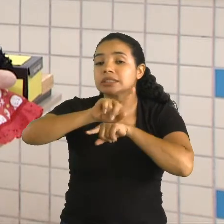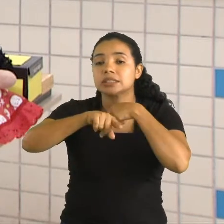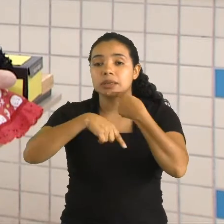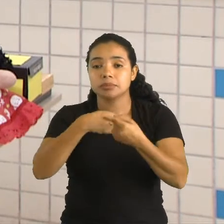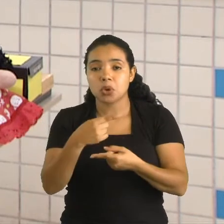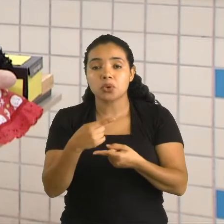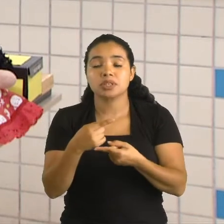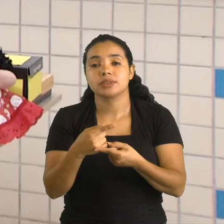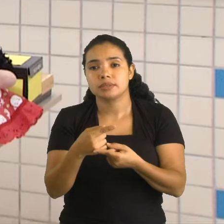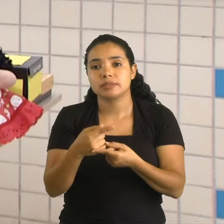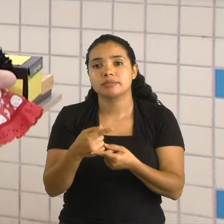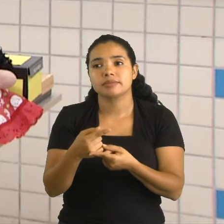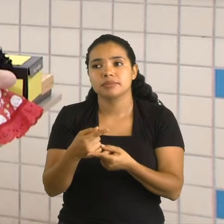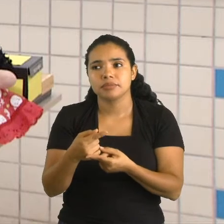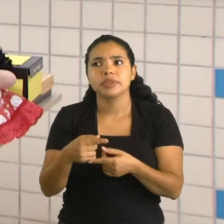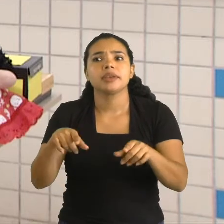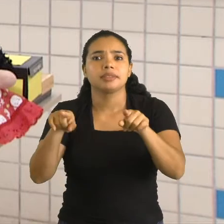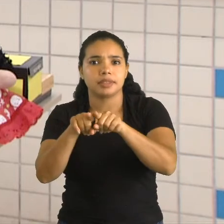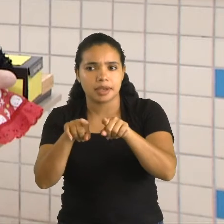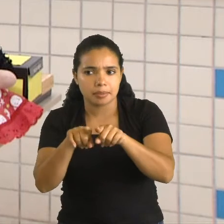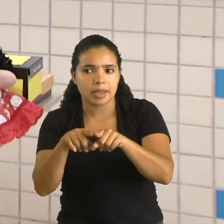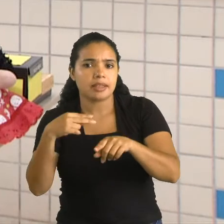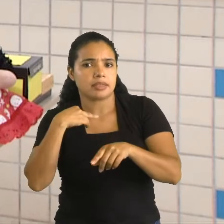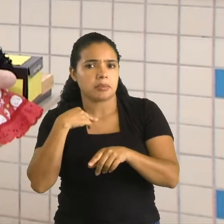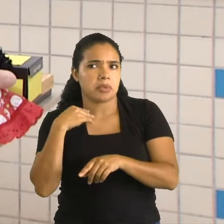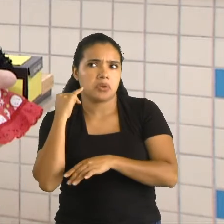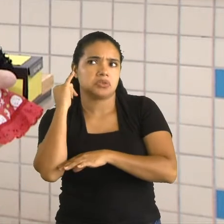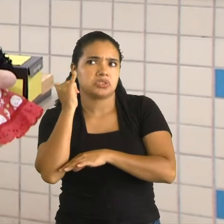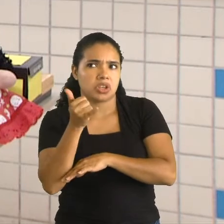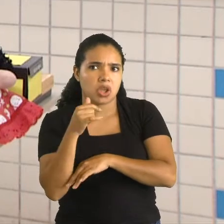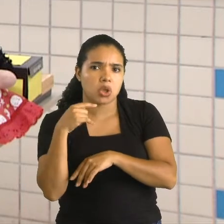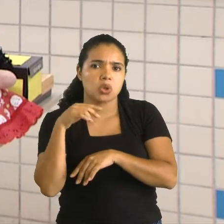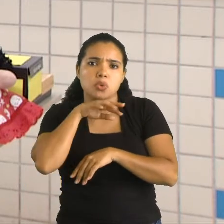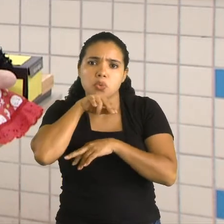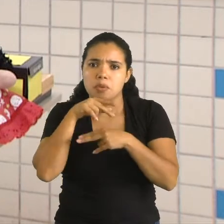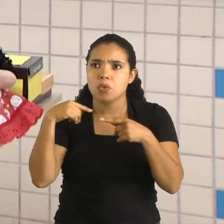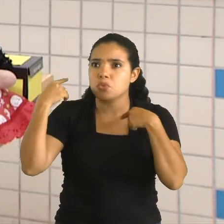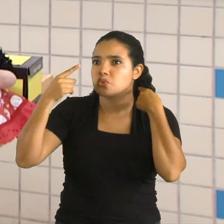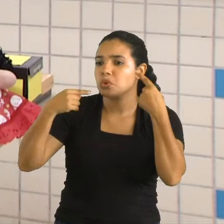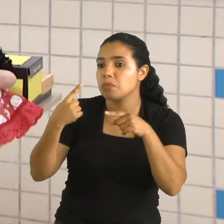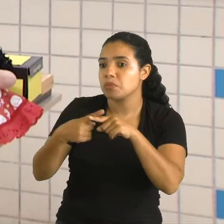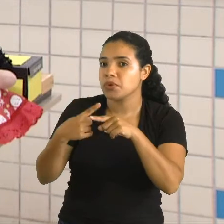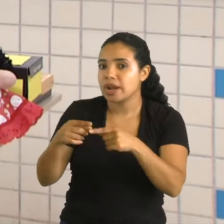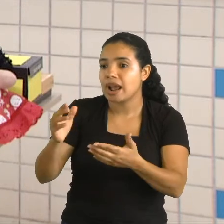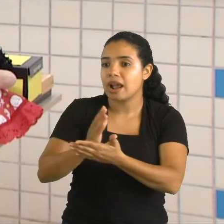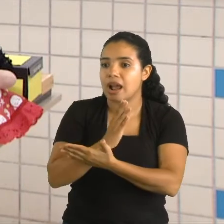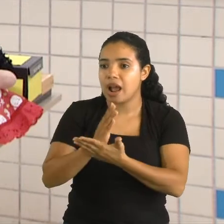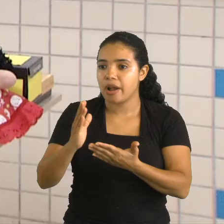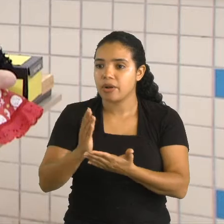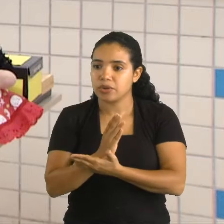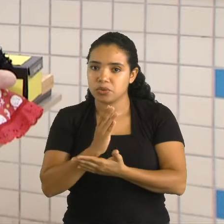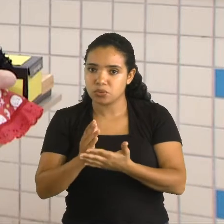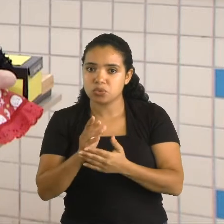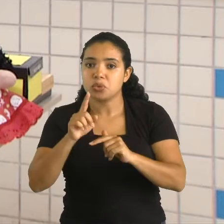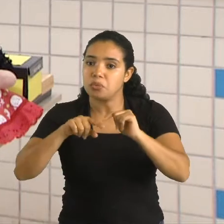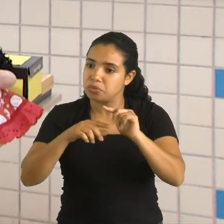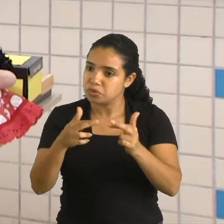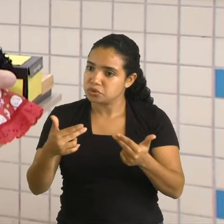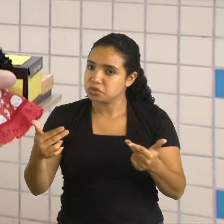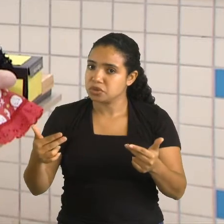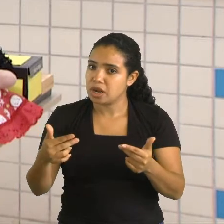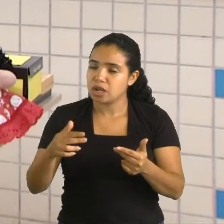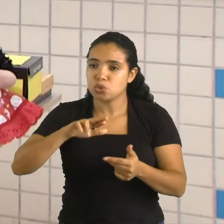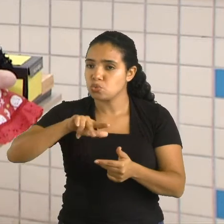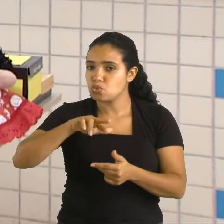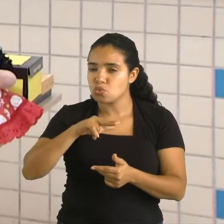completa afirmando que ela também não pode dizer que todo bicho é biruta, porque alguns fazem algumas encomendas que não